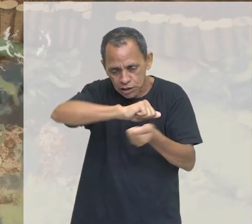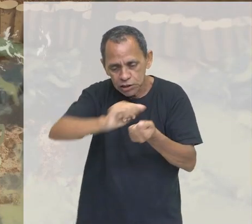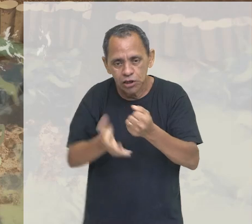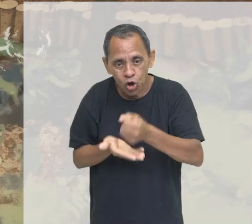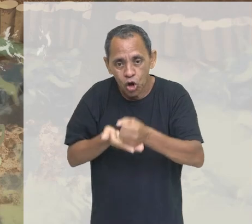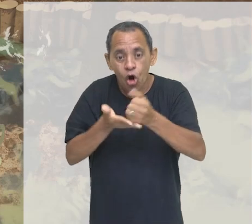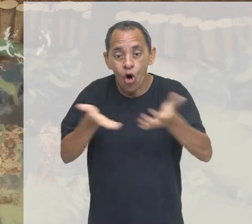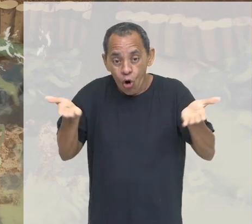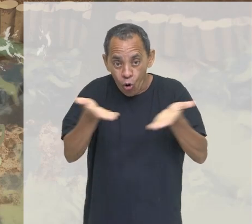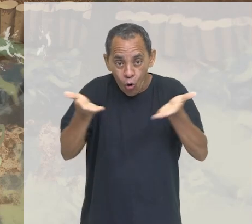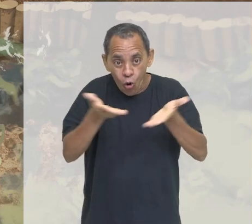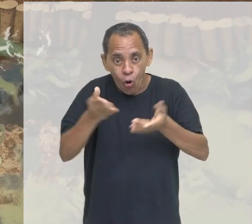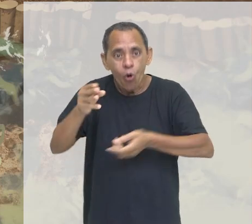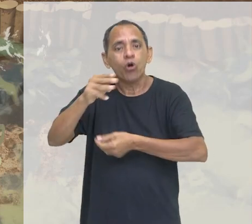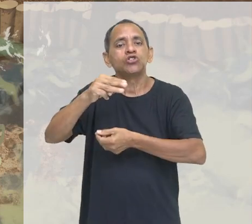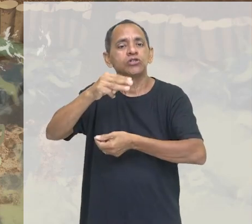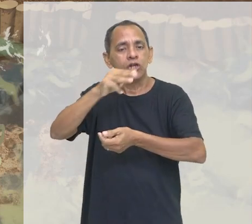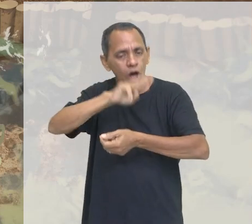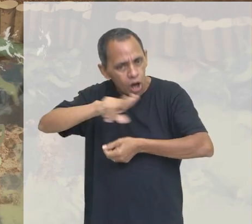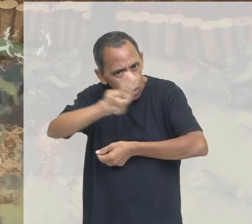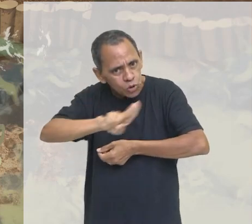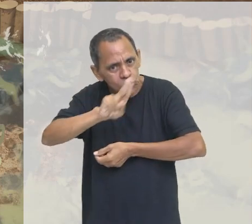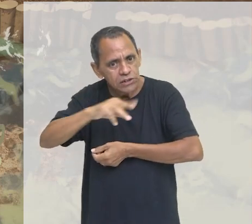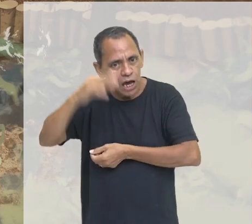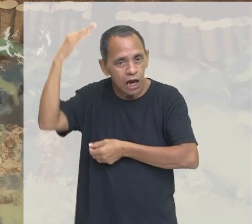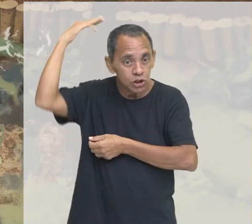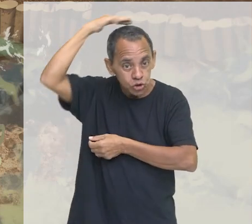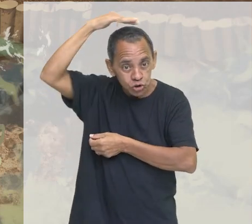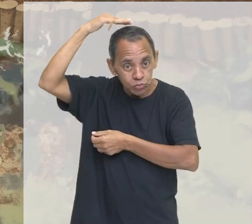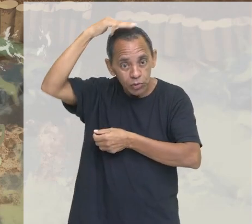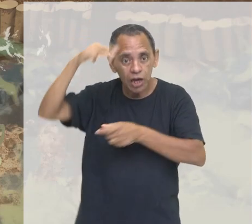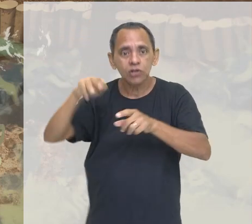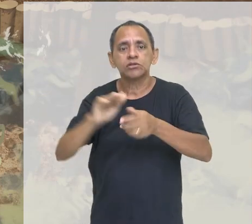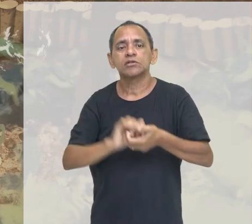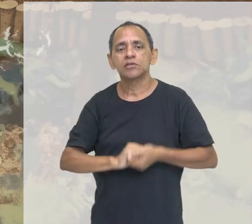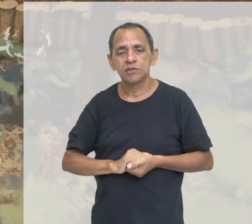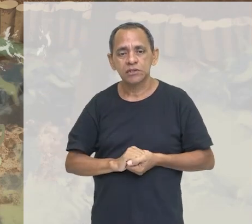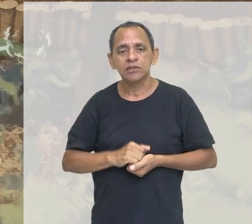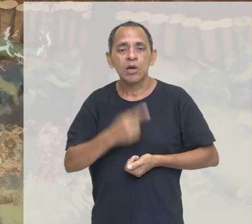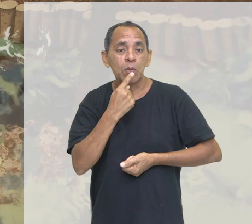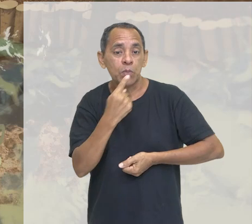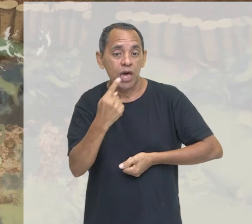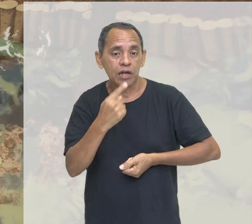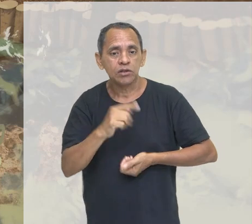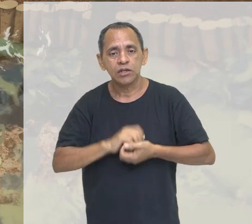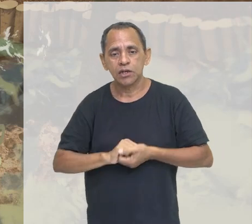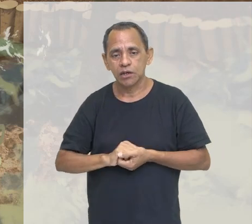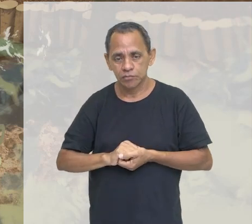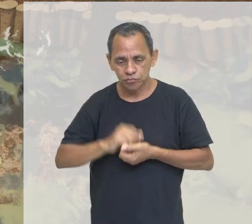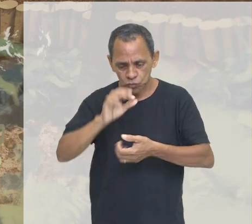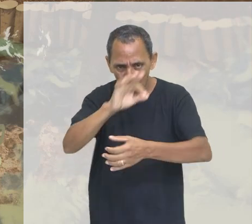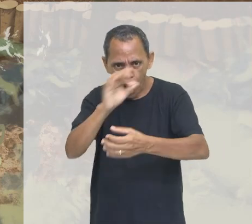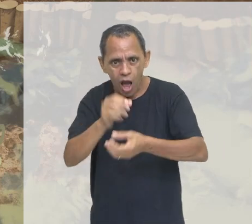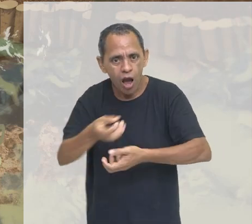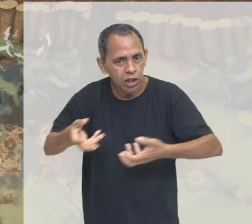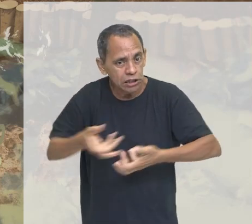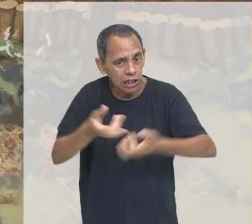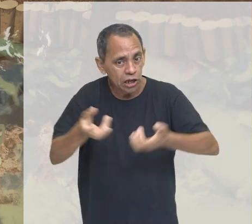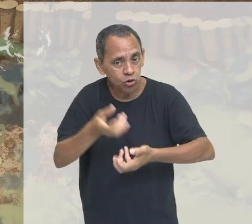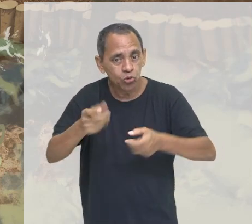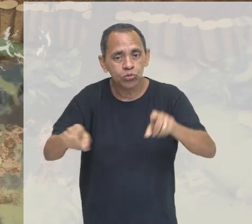México, próximo da cidade do México, onde há uma produtividade muito grande de flores, de legumes e